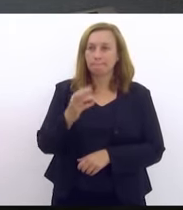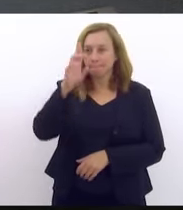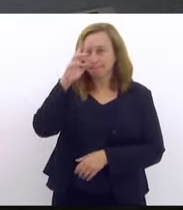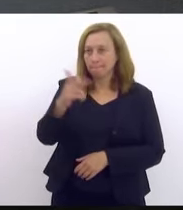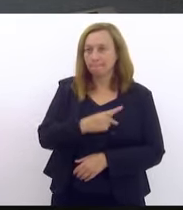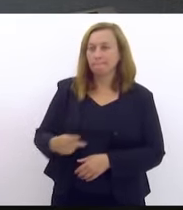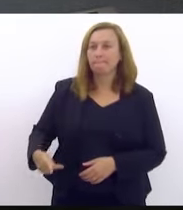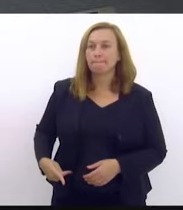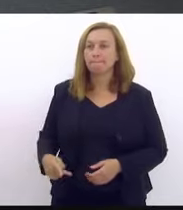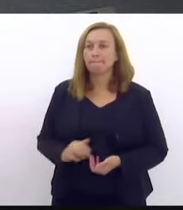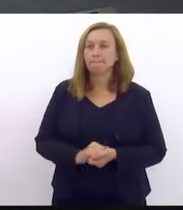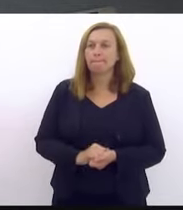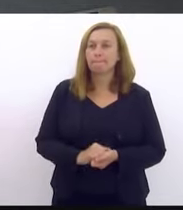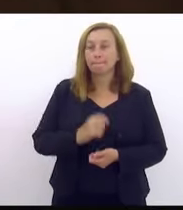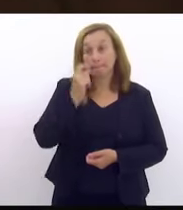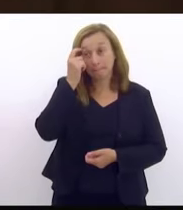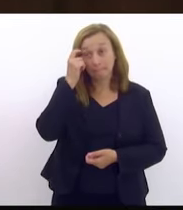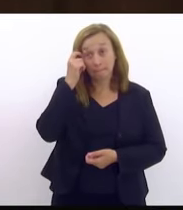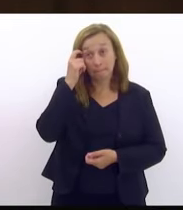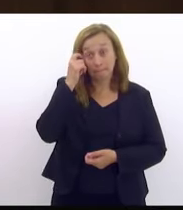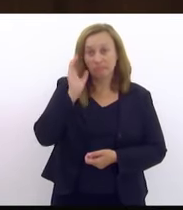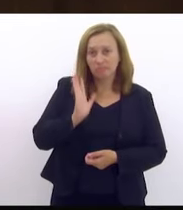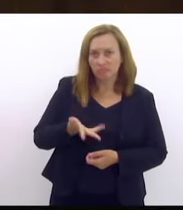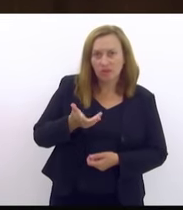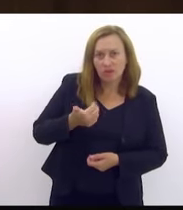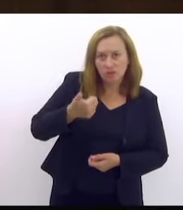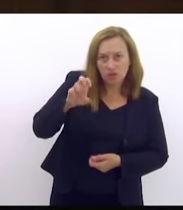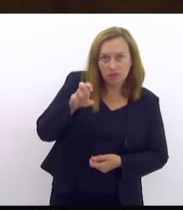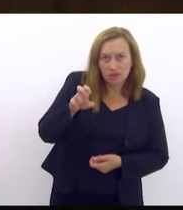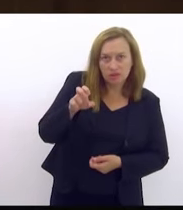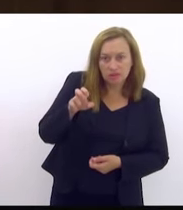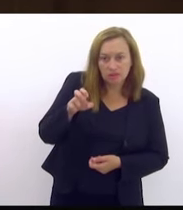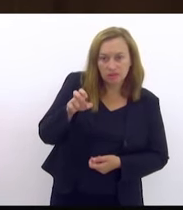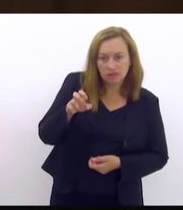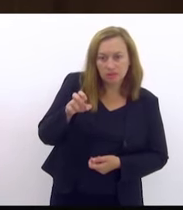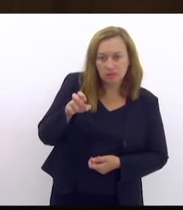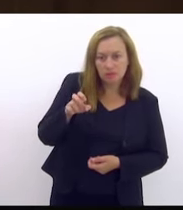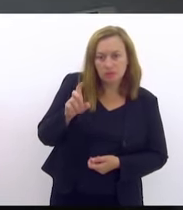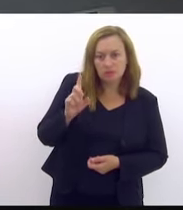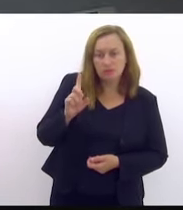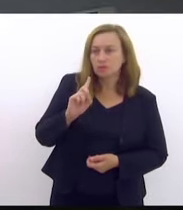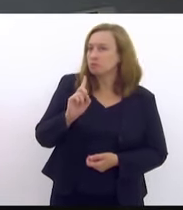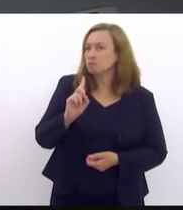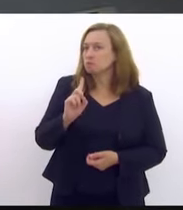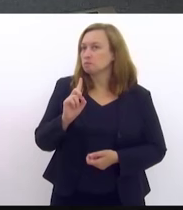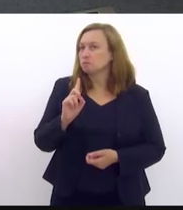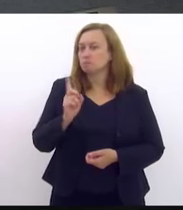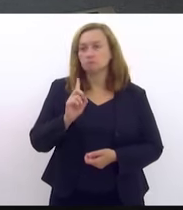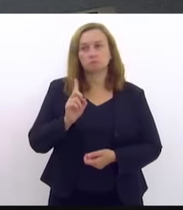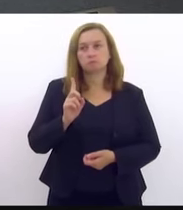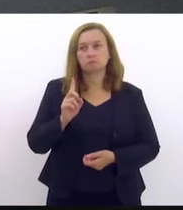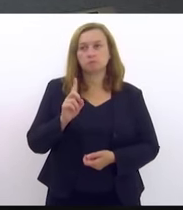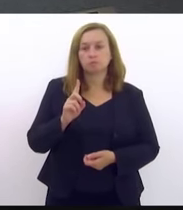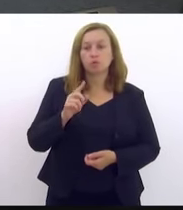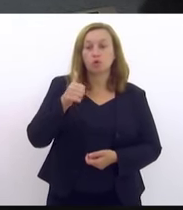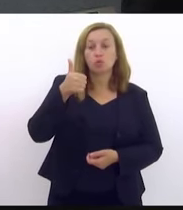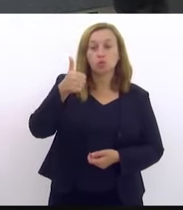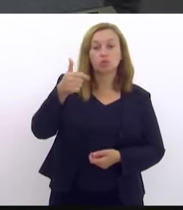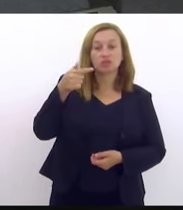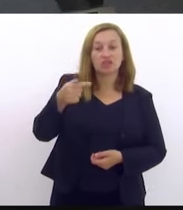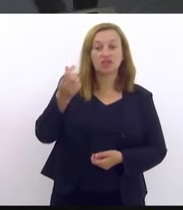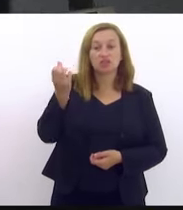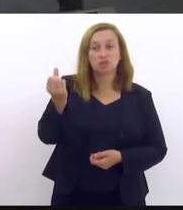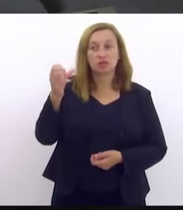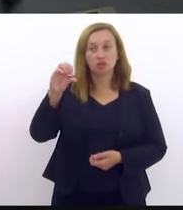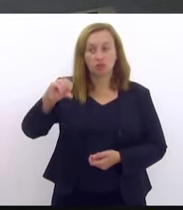Presidente. Oi. Já está no 15? Ainda então, tá no nos, não,